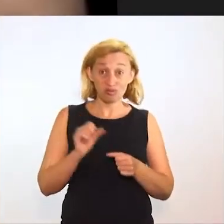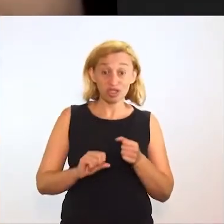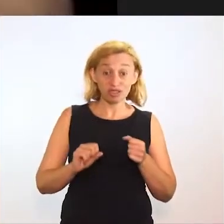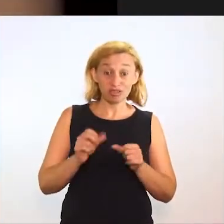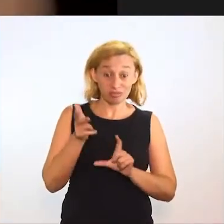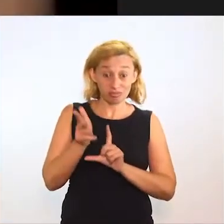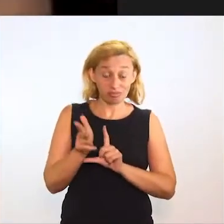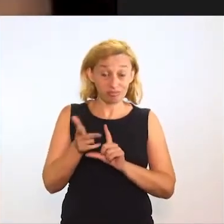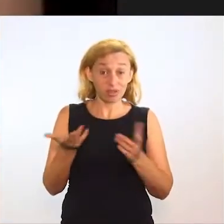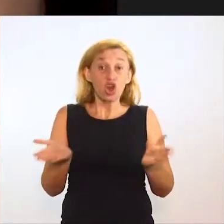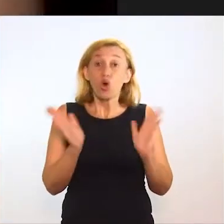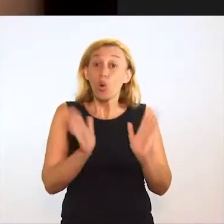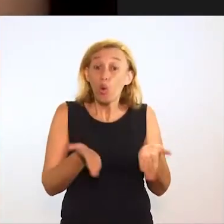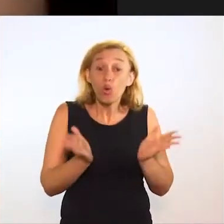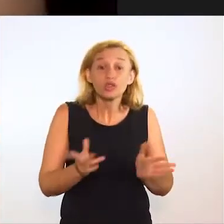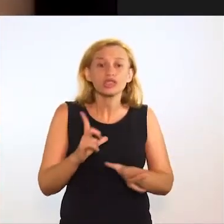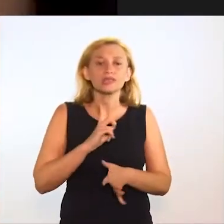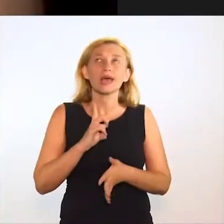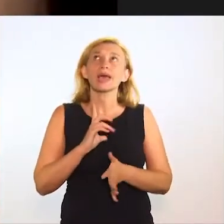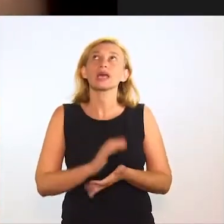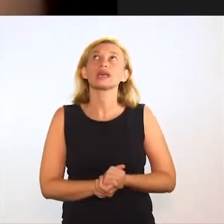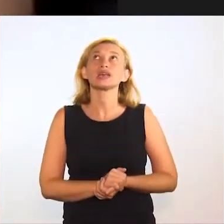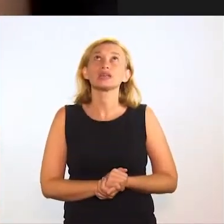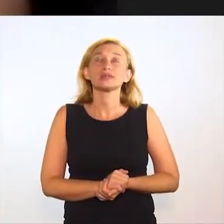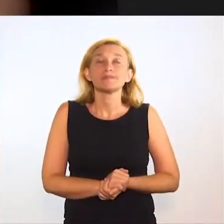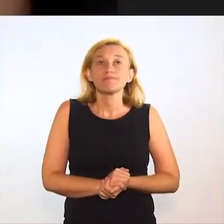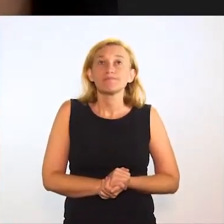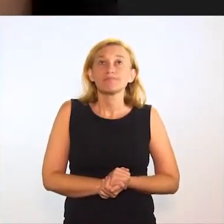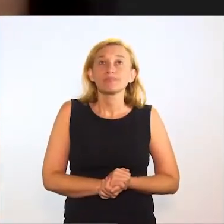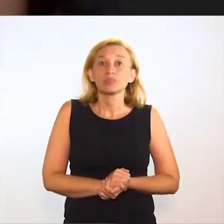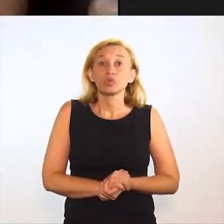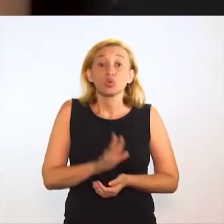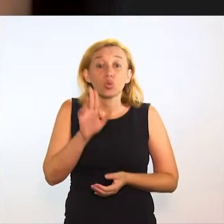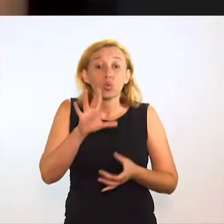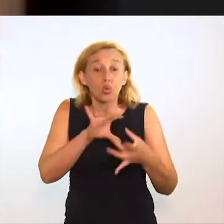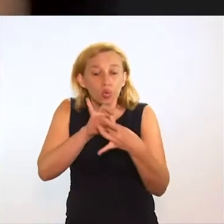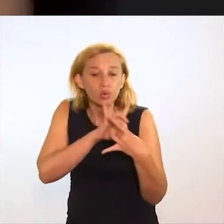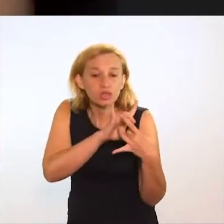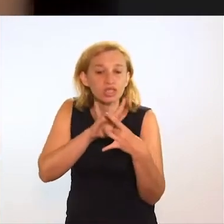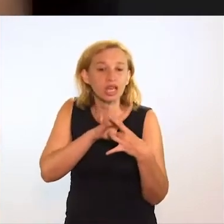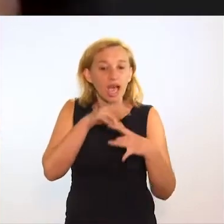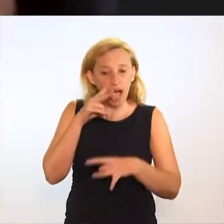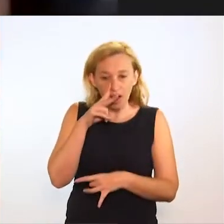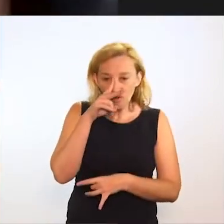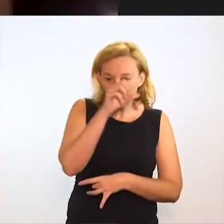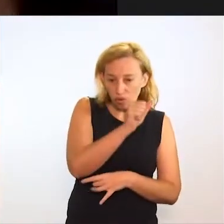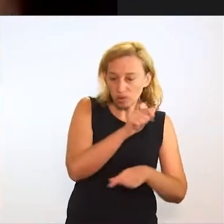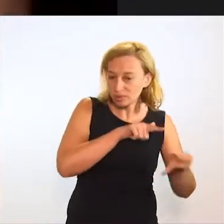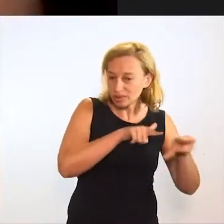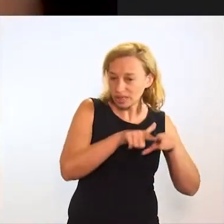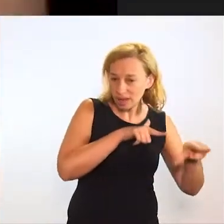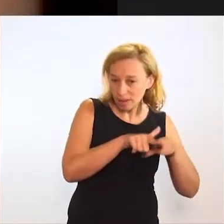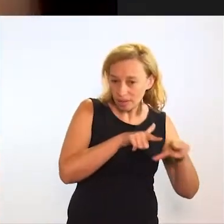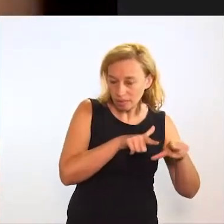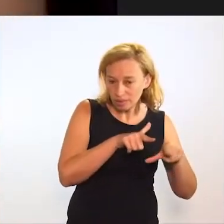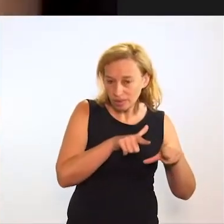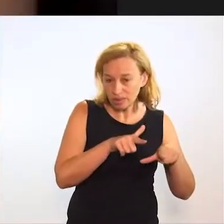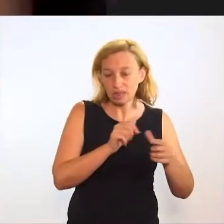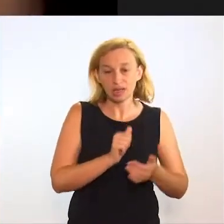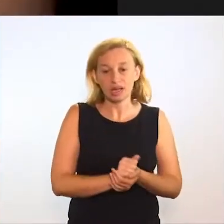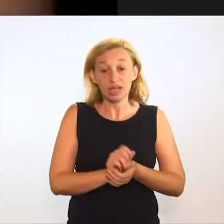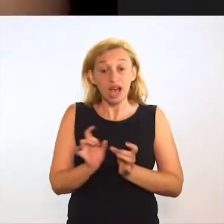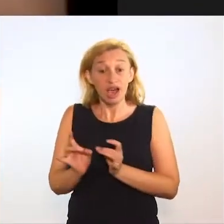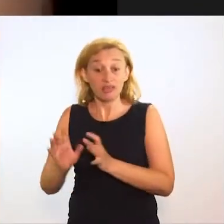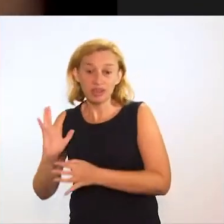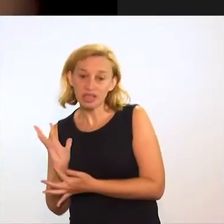virtuais. Então, a gente hoje tem como unir a força para trabalho,